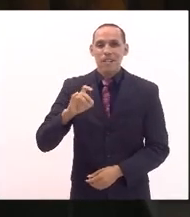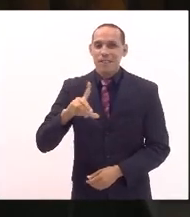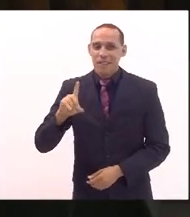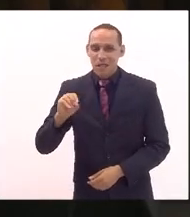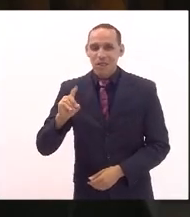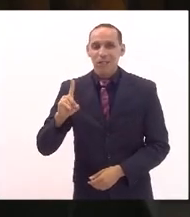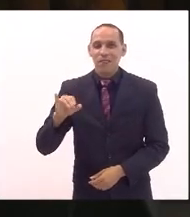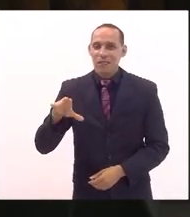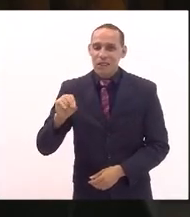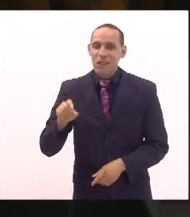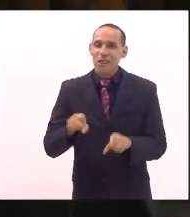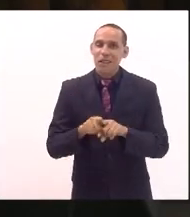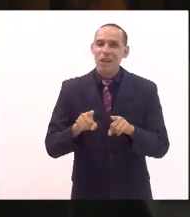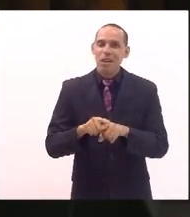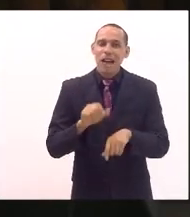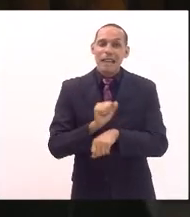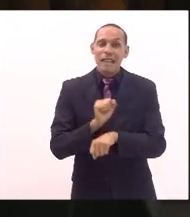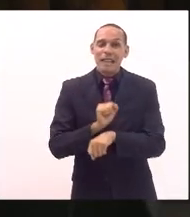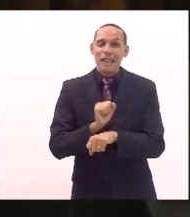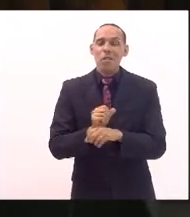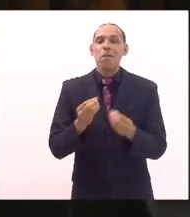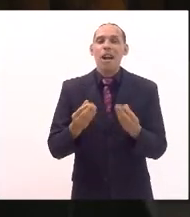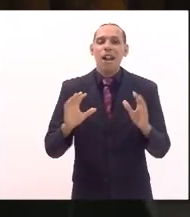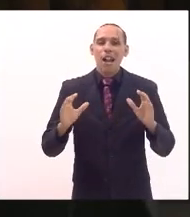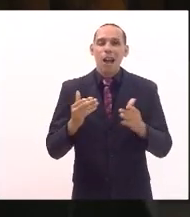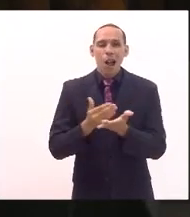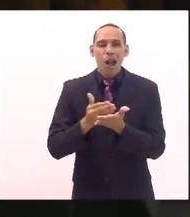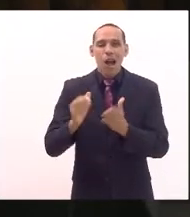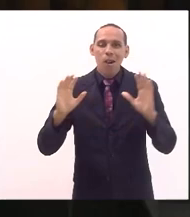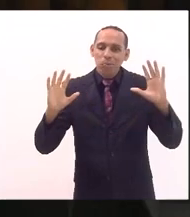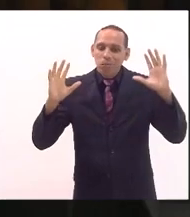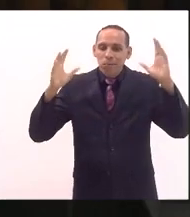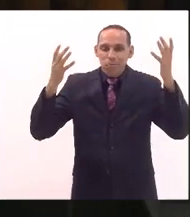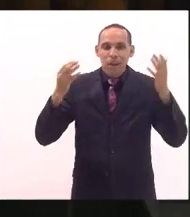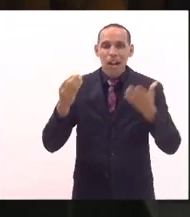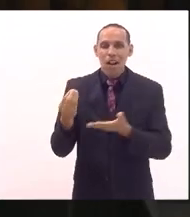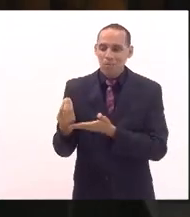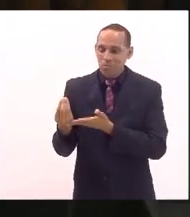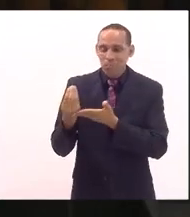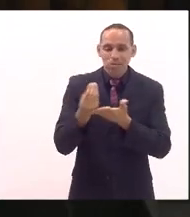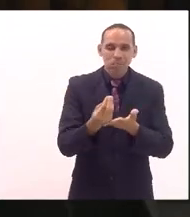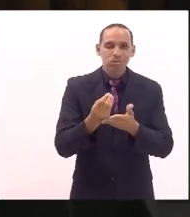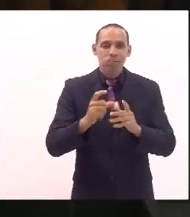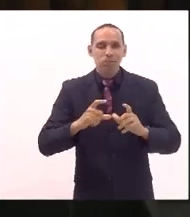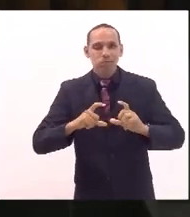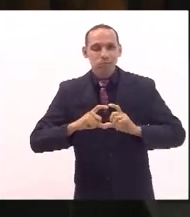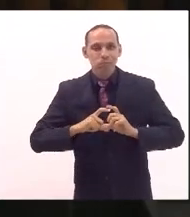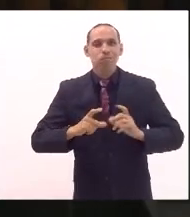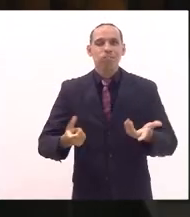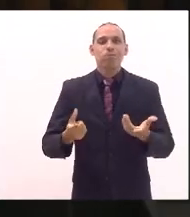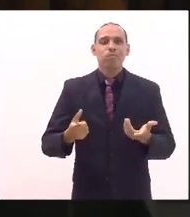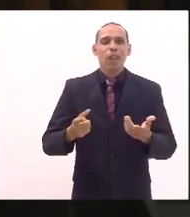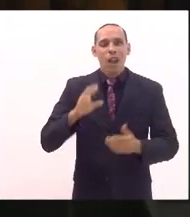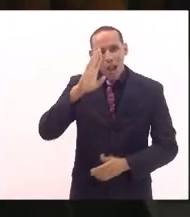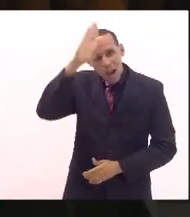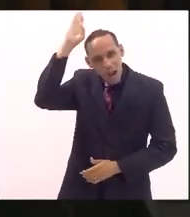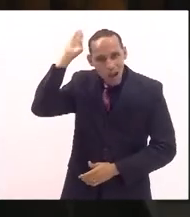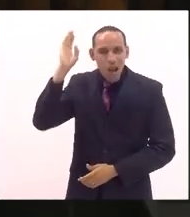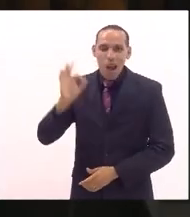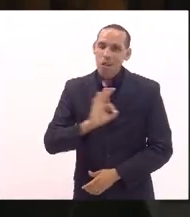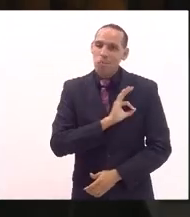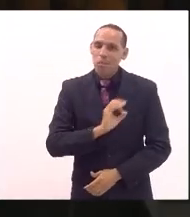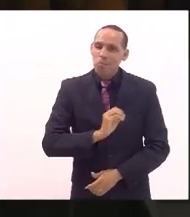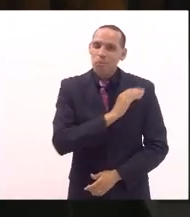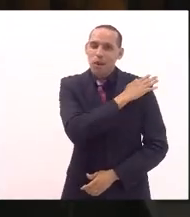aqui aguardando para dar início à solenidade de entrega de comendas aos nossos heróis do Corpo de Bombeiros da Polícia Militar da Polícia